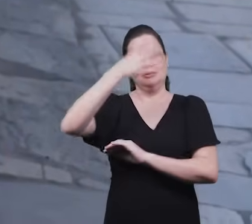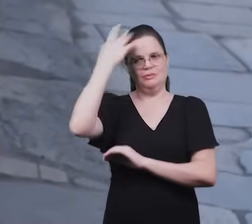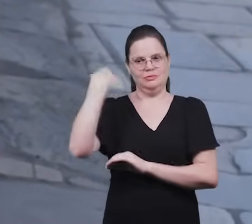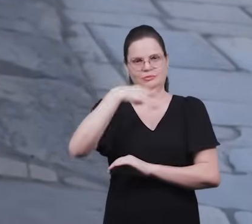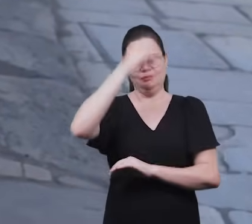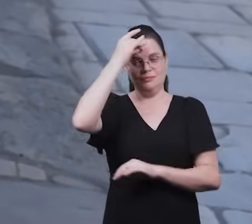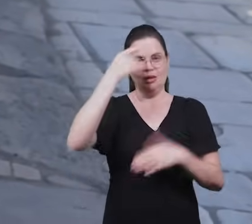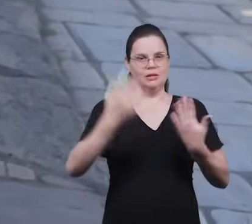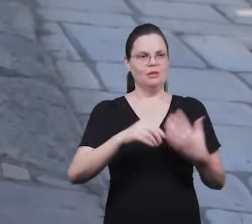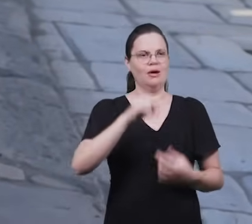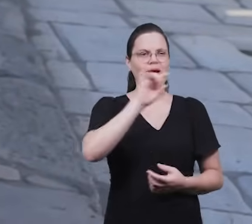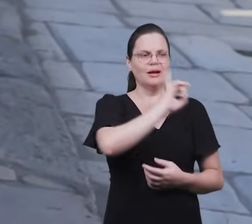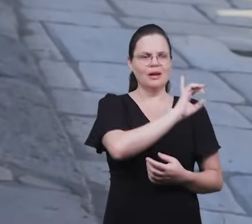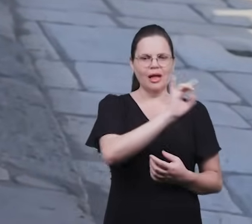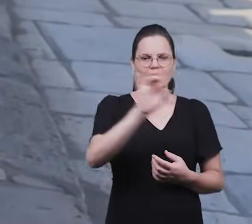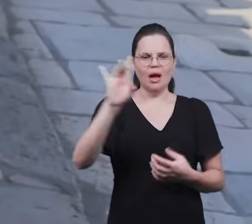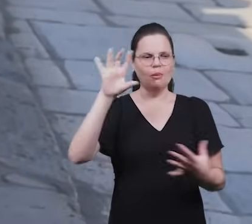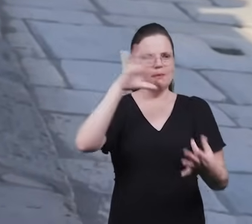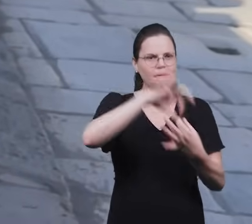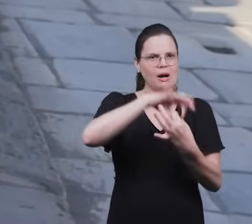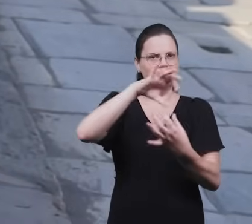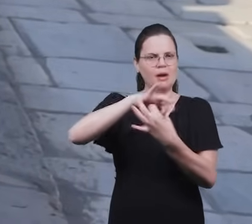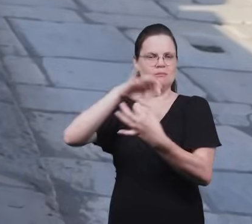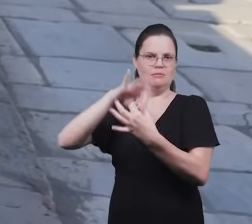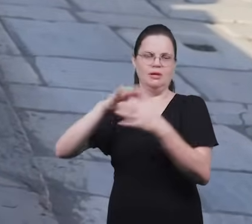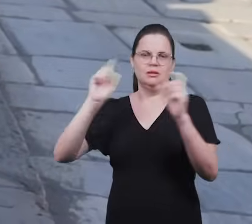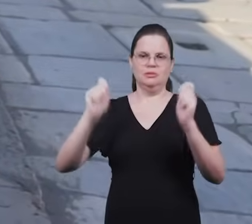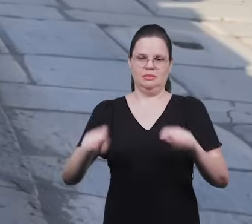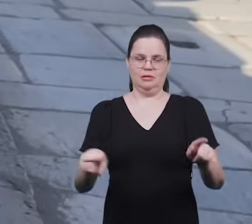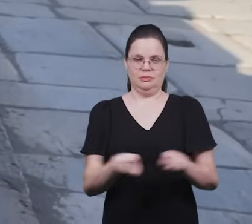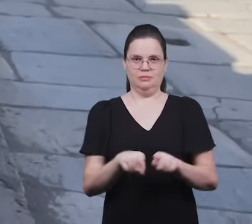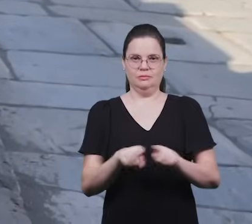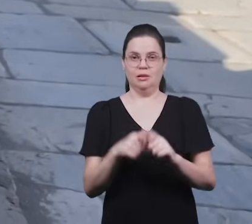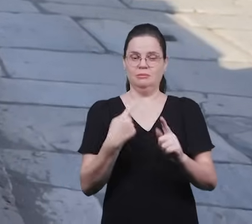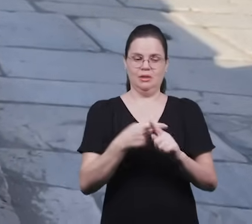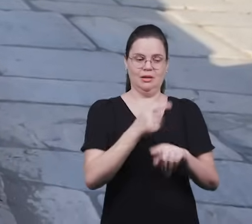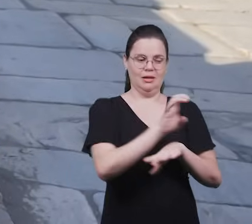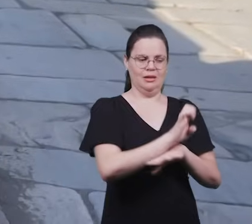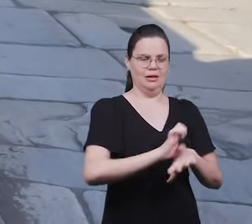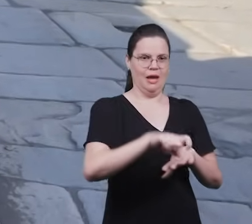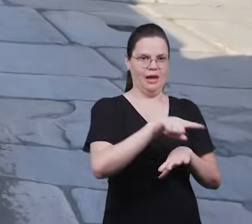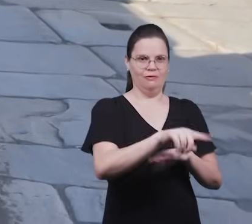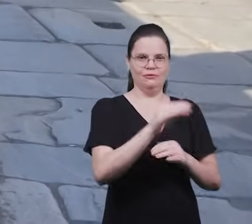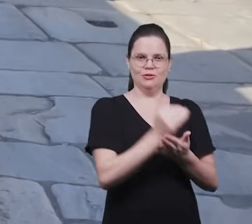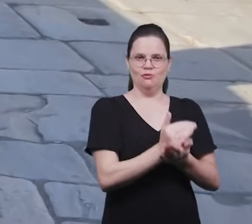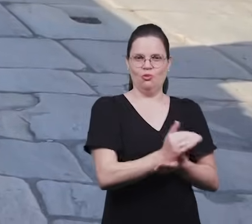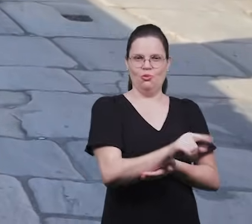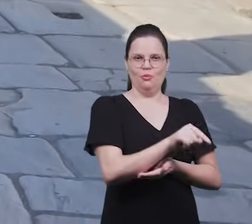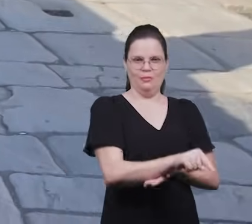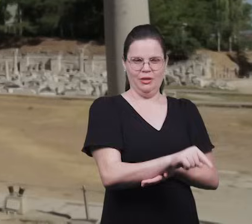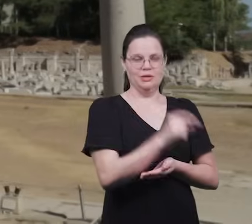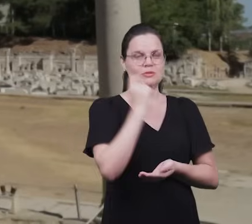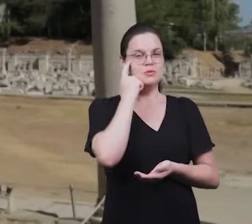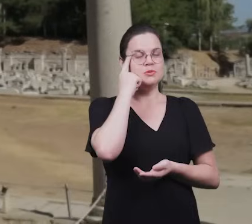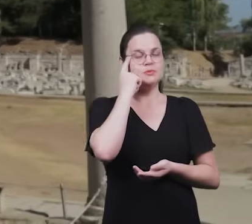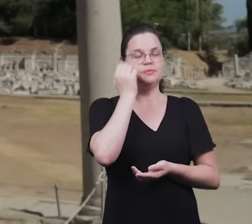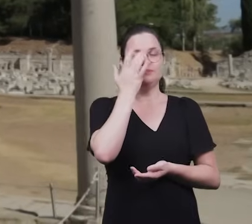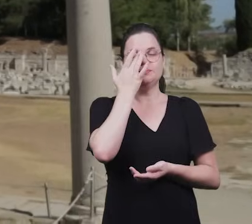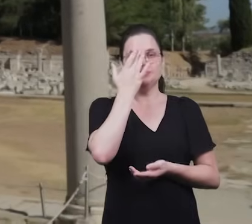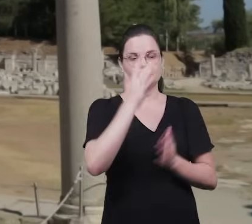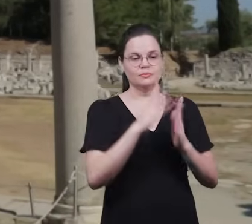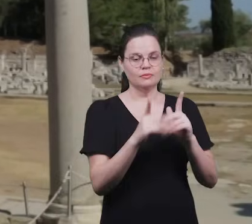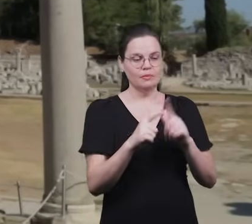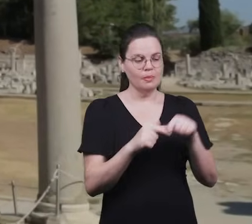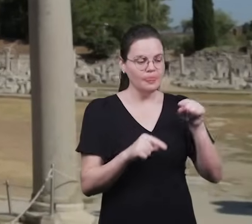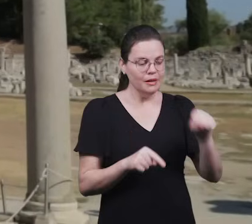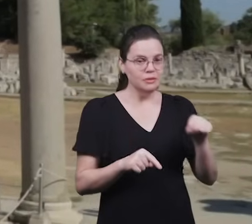uma operação do Espírito Santo. E no caso de Éfeso, que foi a primeira, a igreja do início, a igreja que começou, a igreja que ali